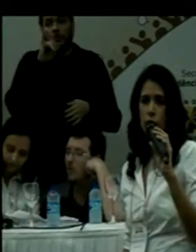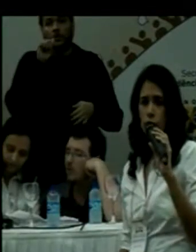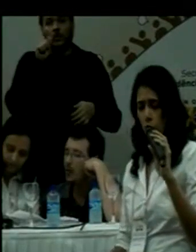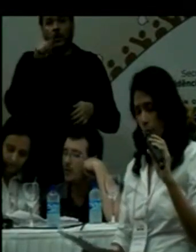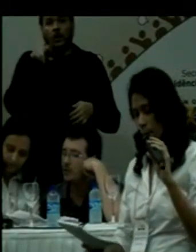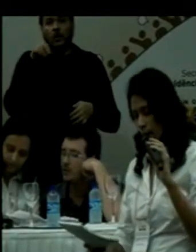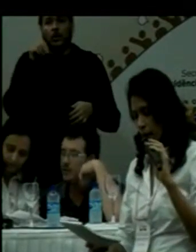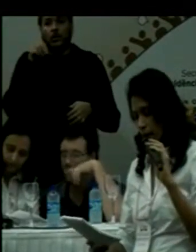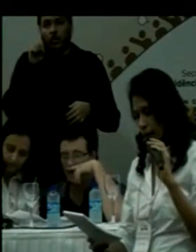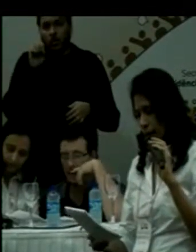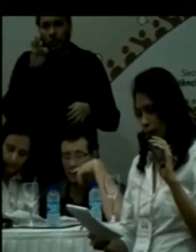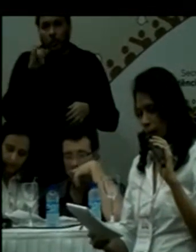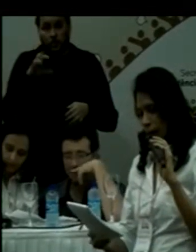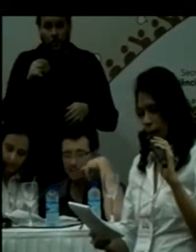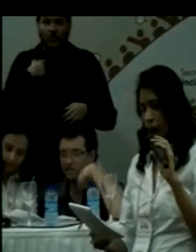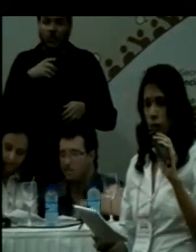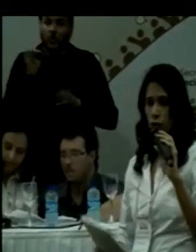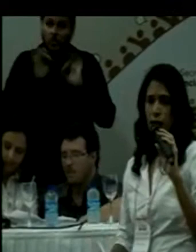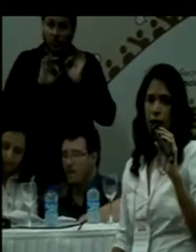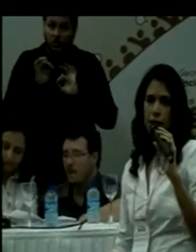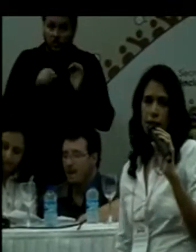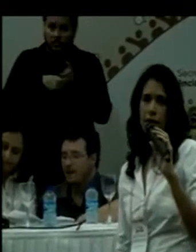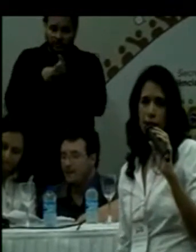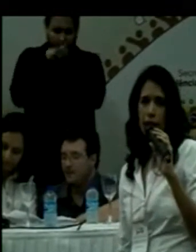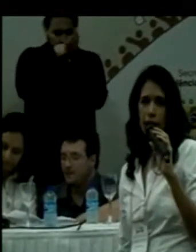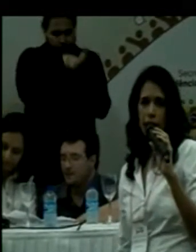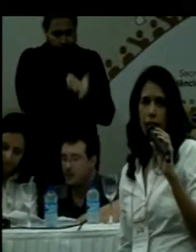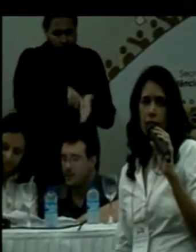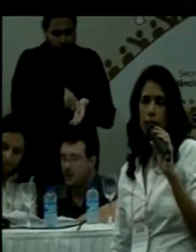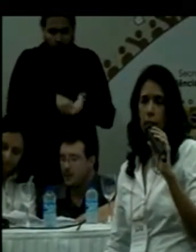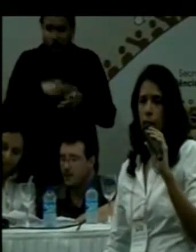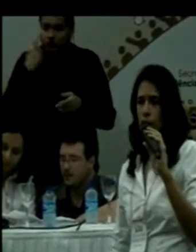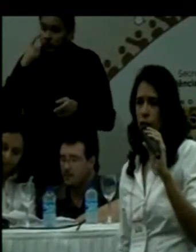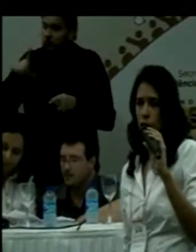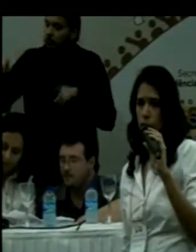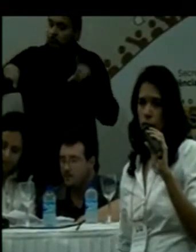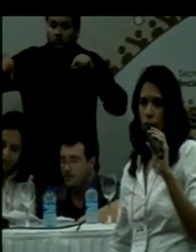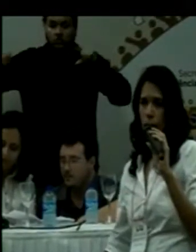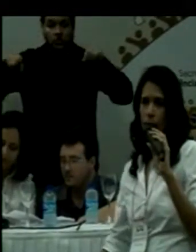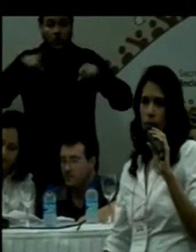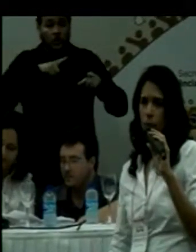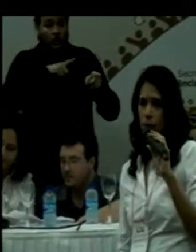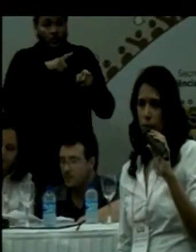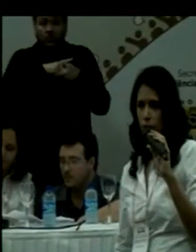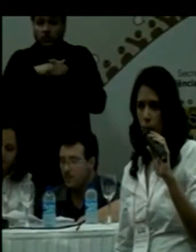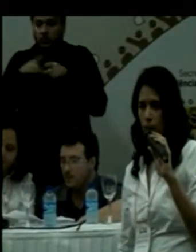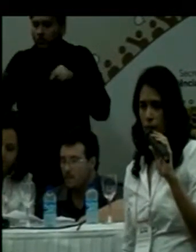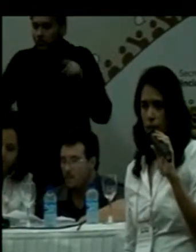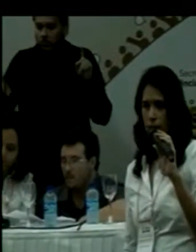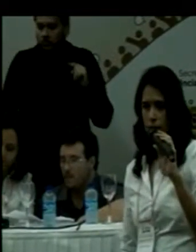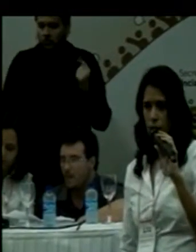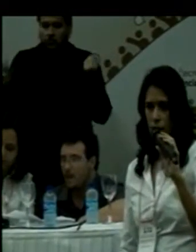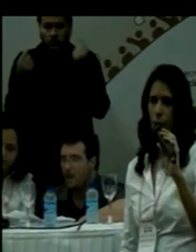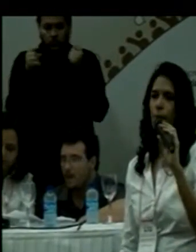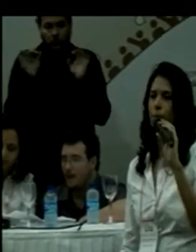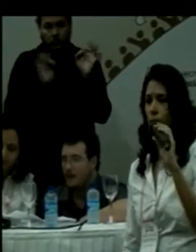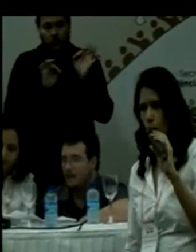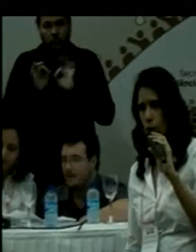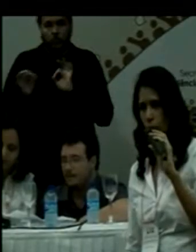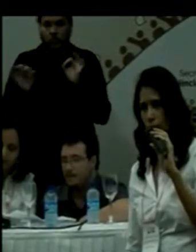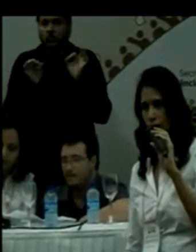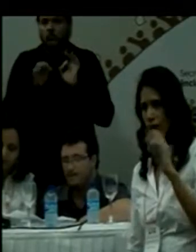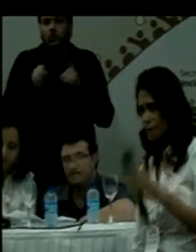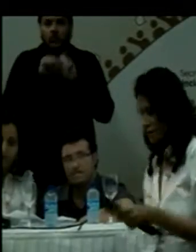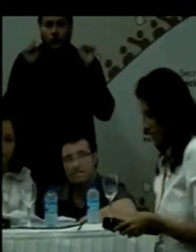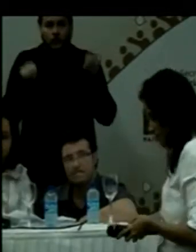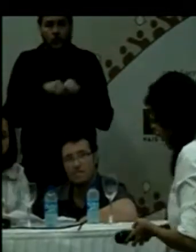o diagnóstico, mapear, identificar essas lideranças para estar participando da formatação desse sistema.